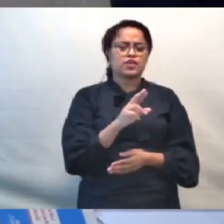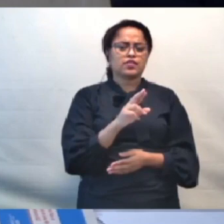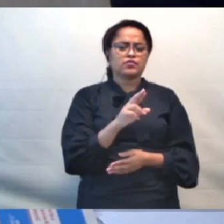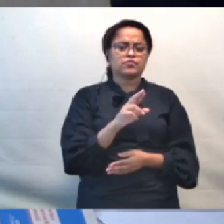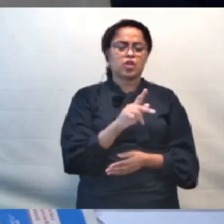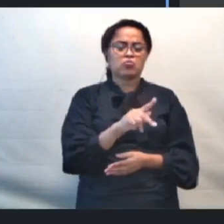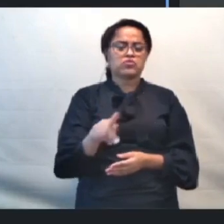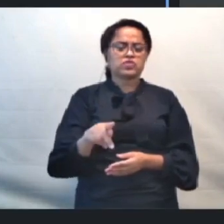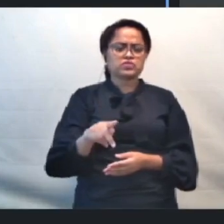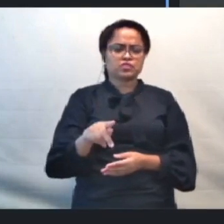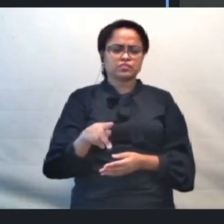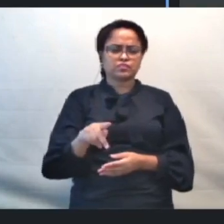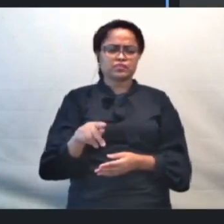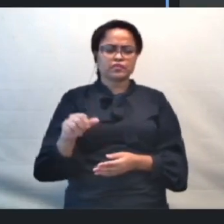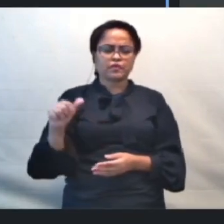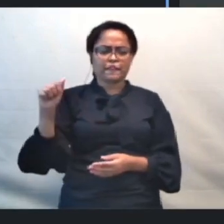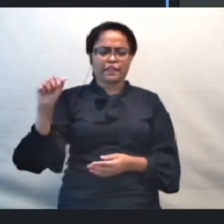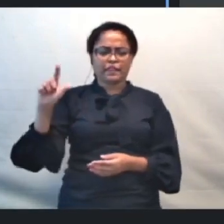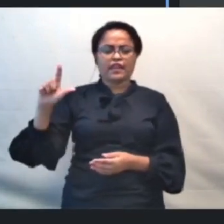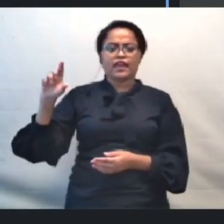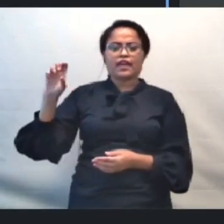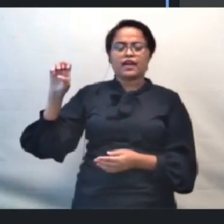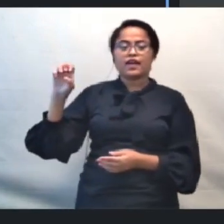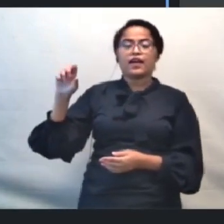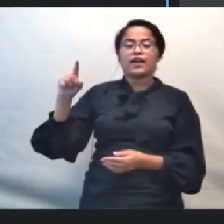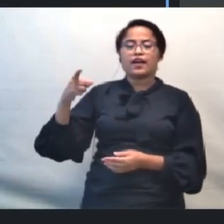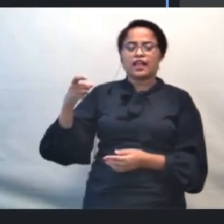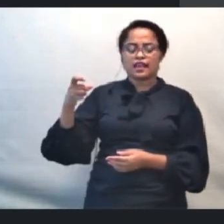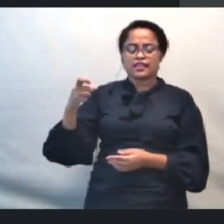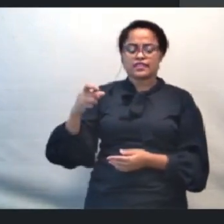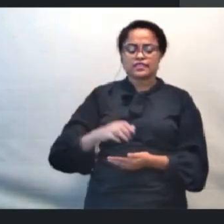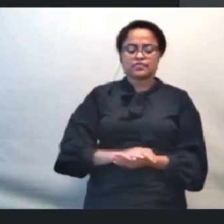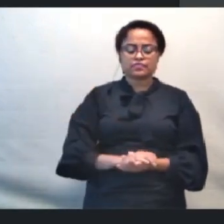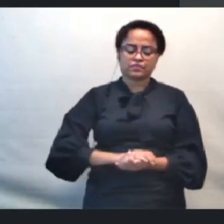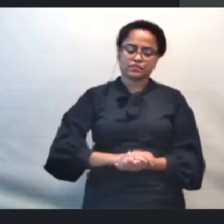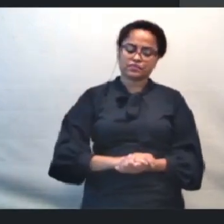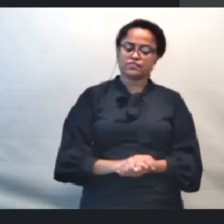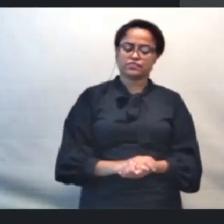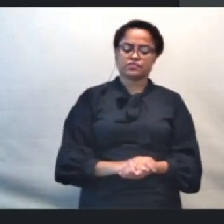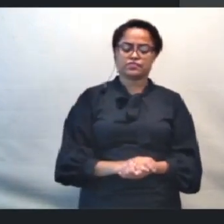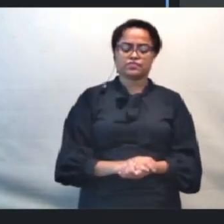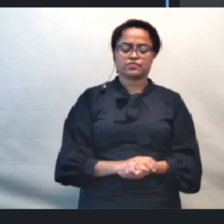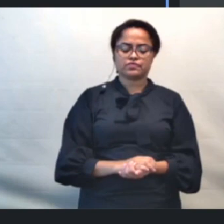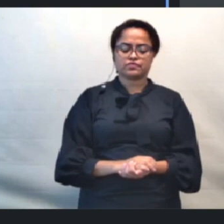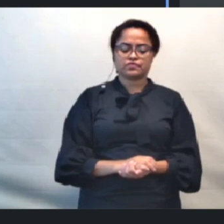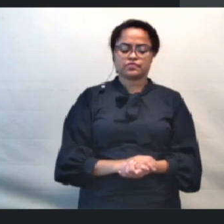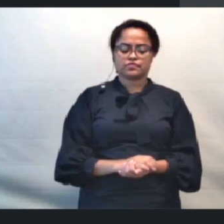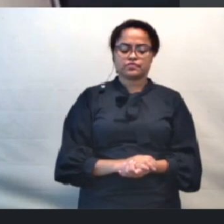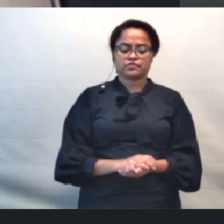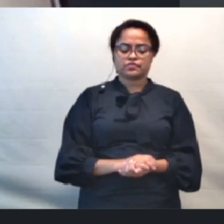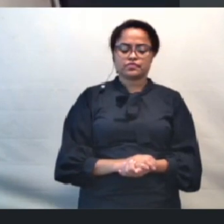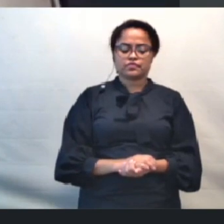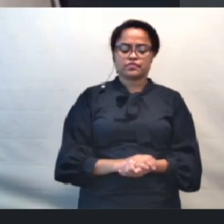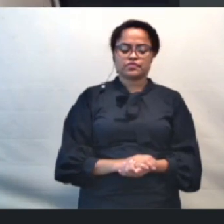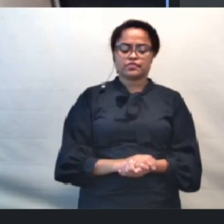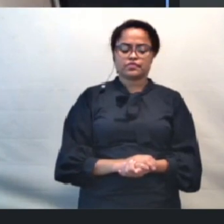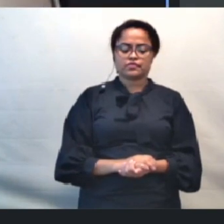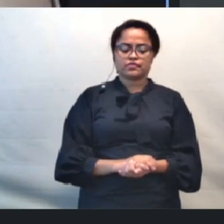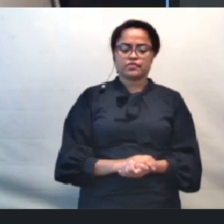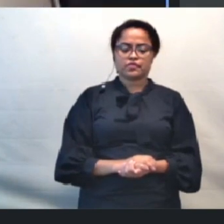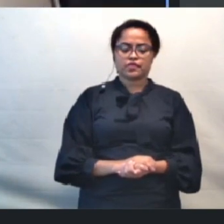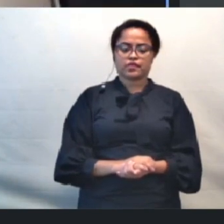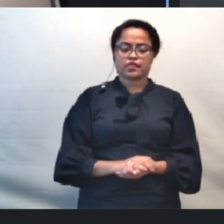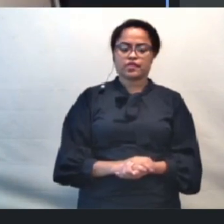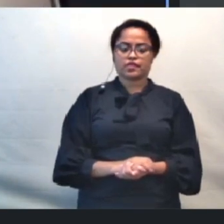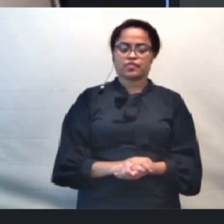Vai ser o Alex, representando a Secretaria de Educação. Pois não, Alex. Com a palavra, por gentileza. Pois não,